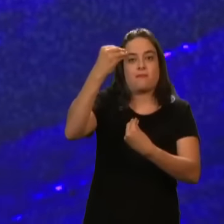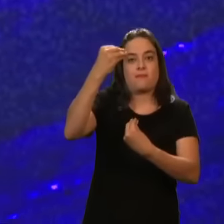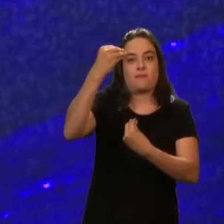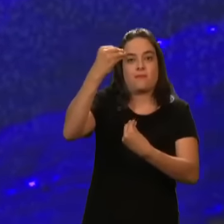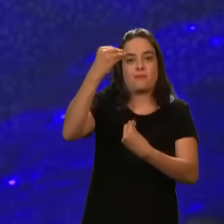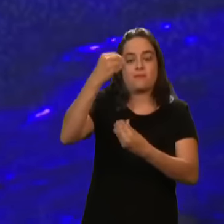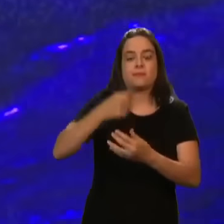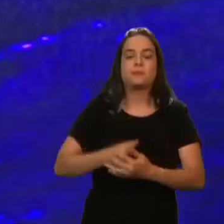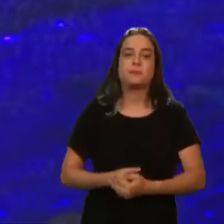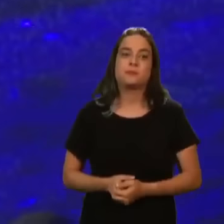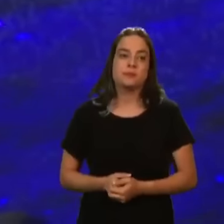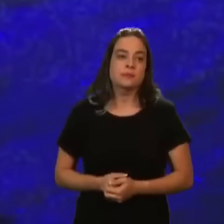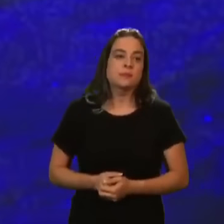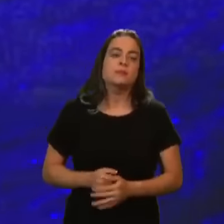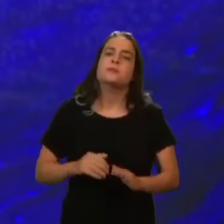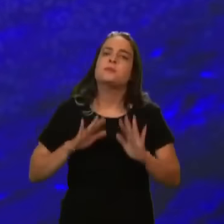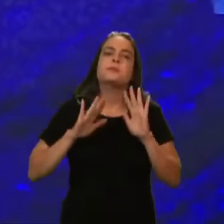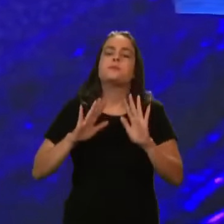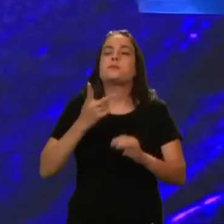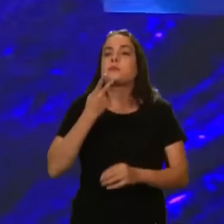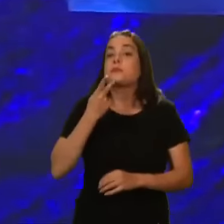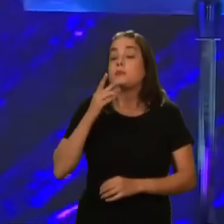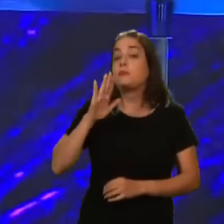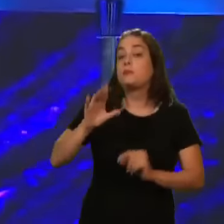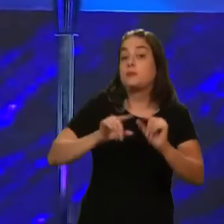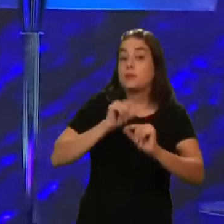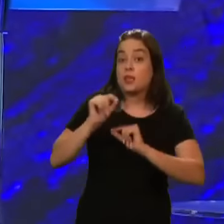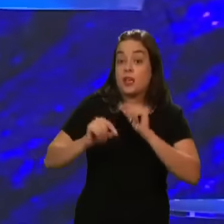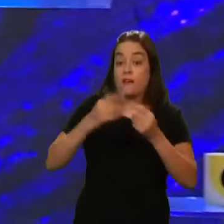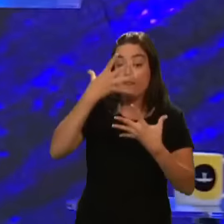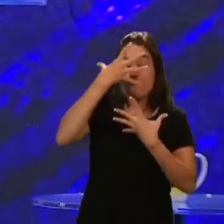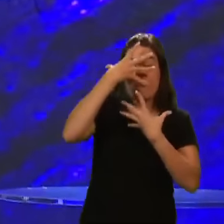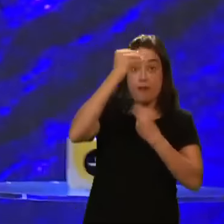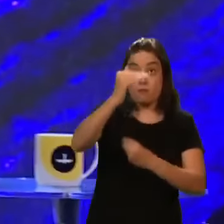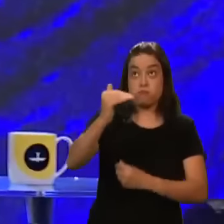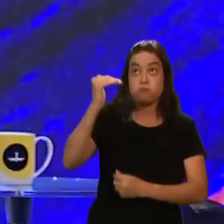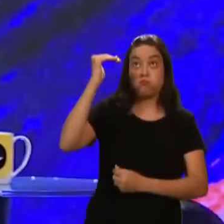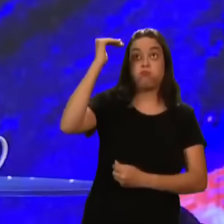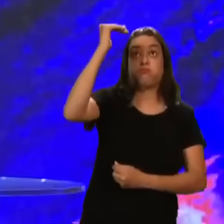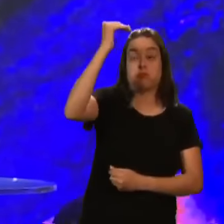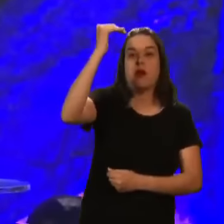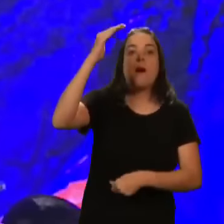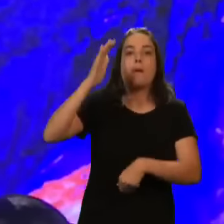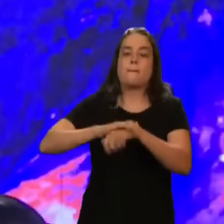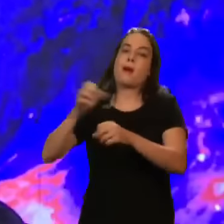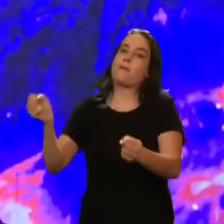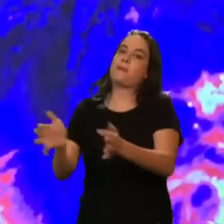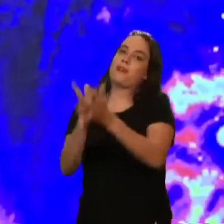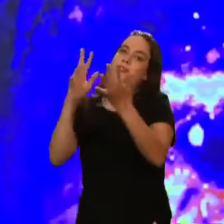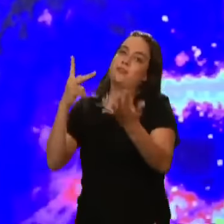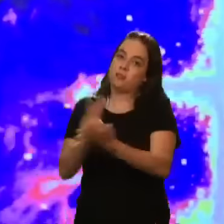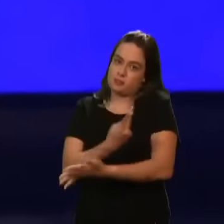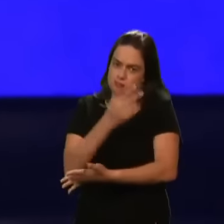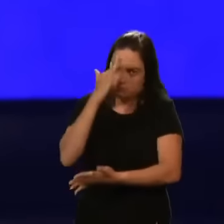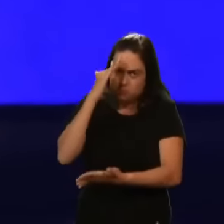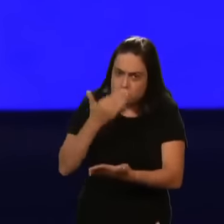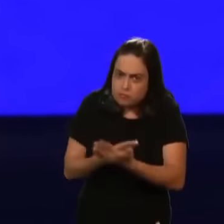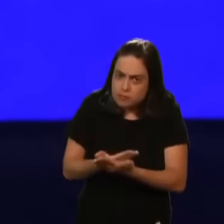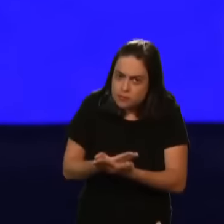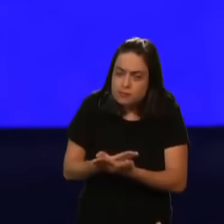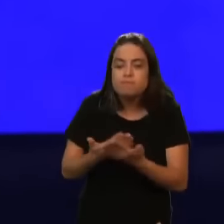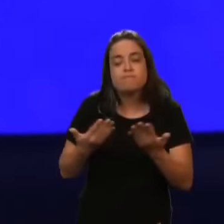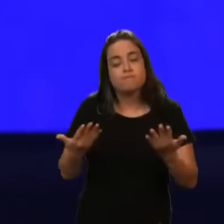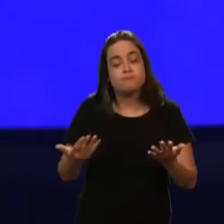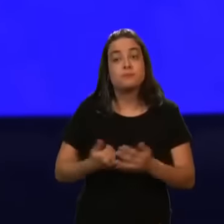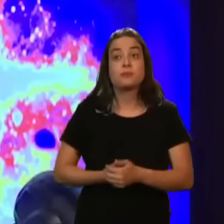Mas eu te prometo que quanto maior a sua fé, maior a chance do milagre. Você crê nisso? Quanto